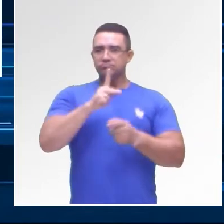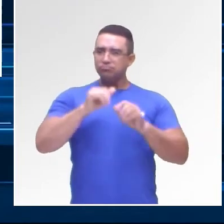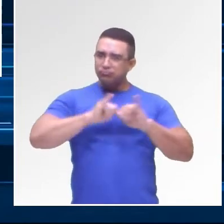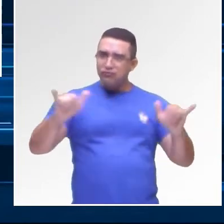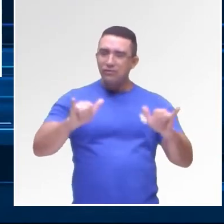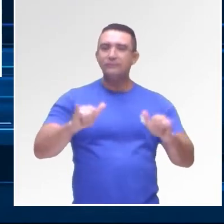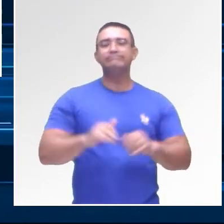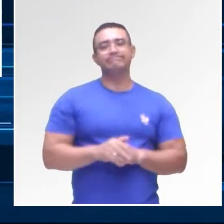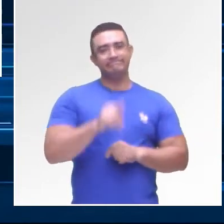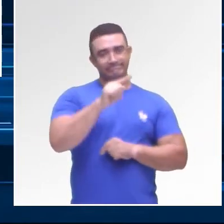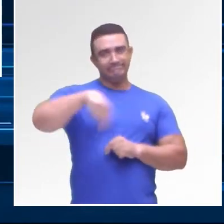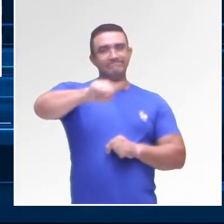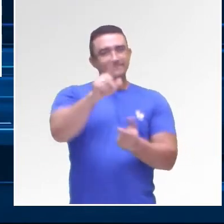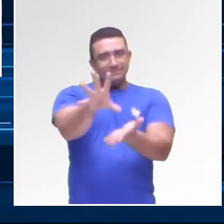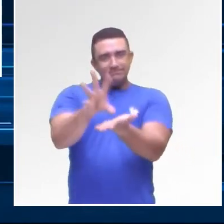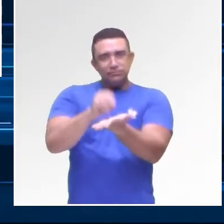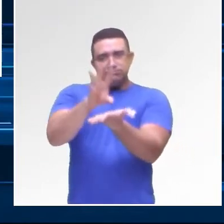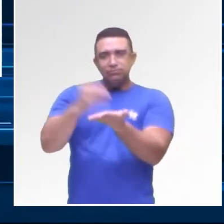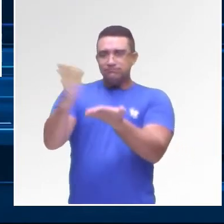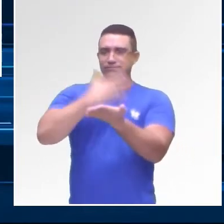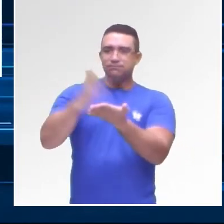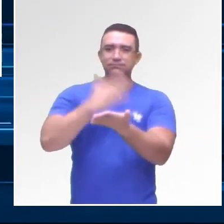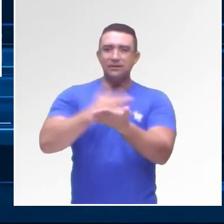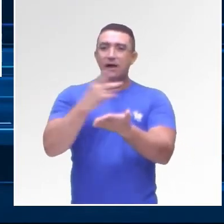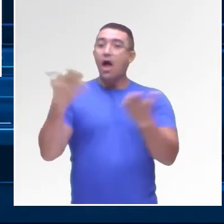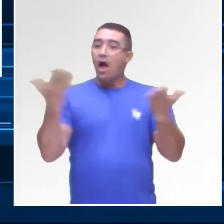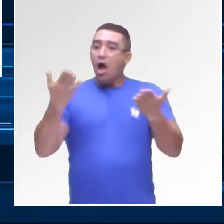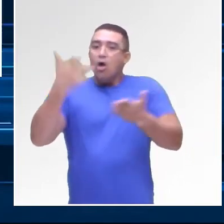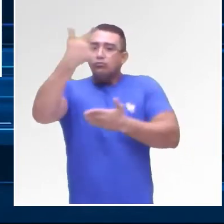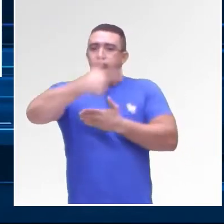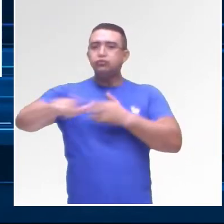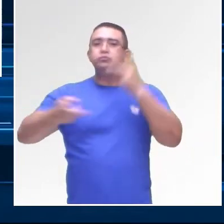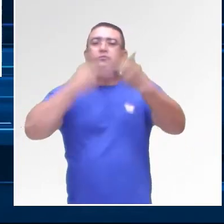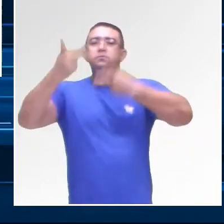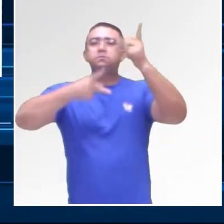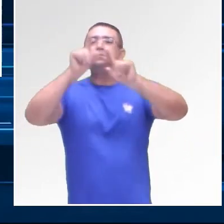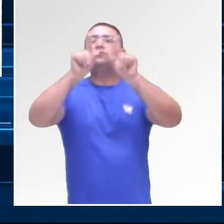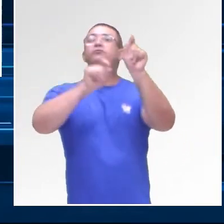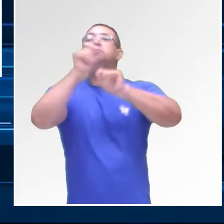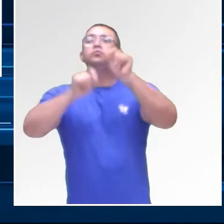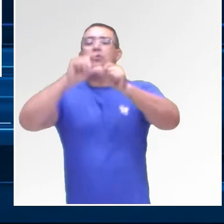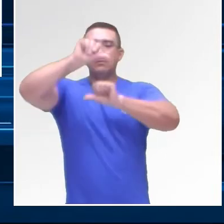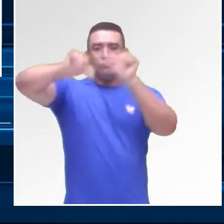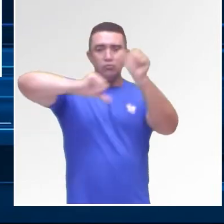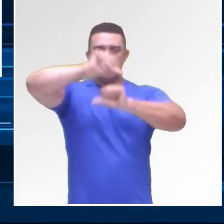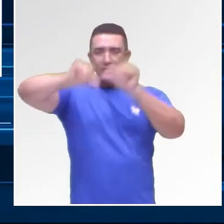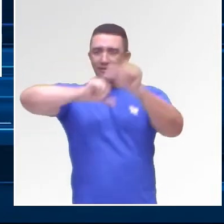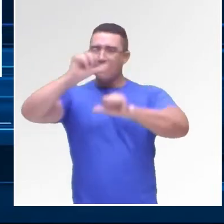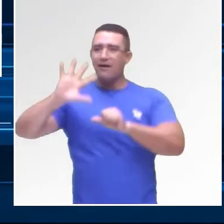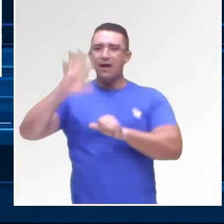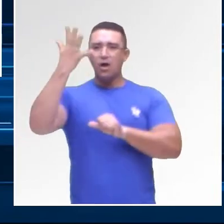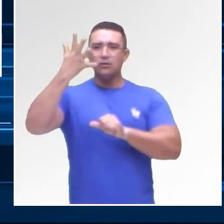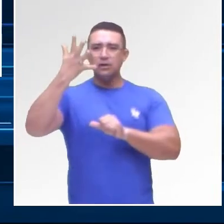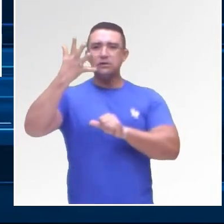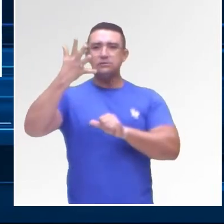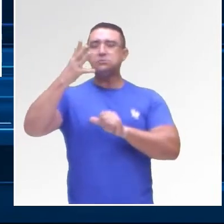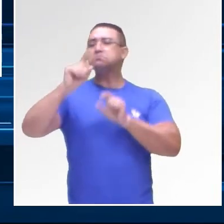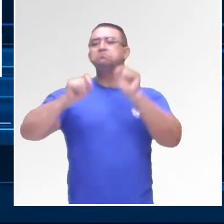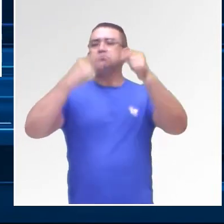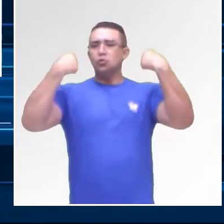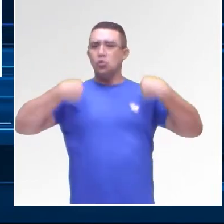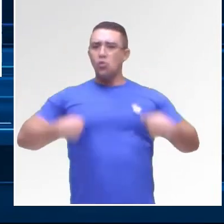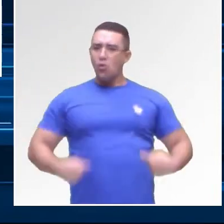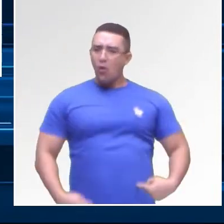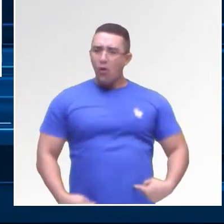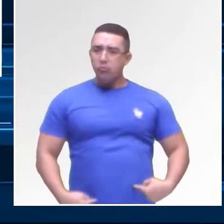Então já anota aí no caderno, tá? E nós vamos continuar falando sobre essas modificações que ocorrem no nosso